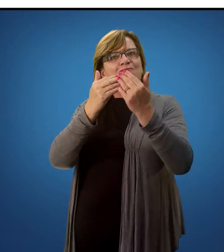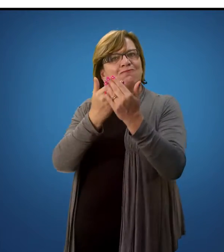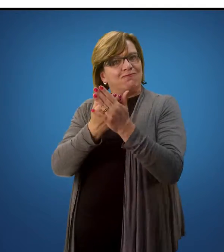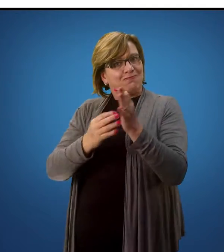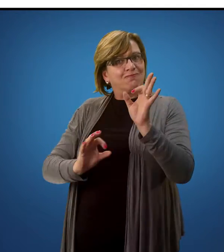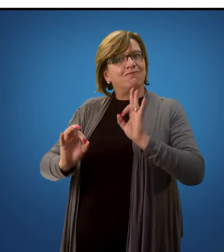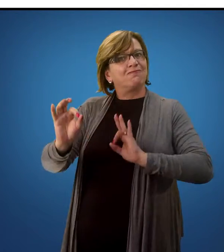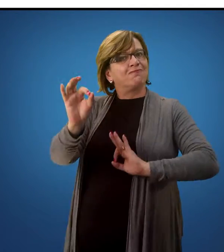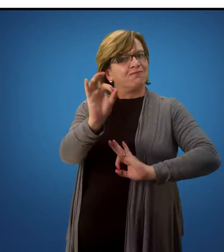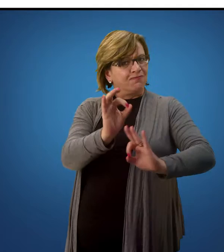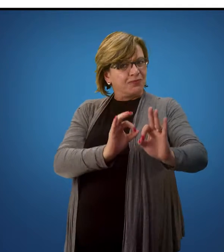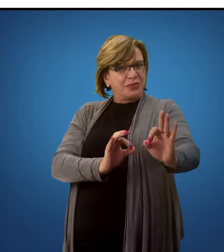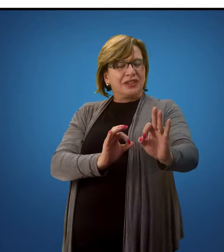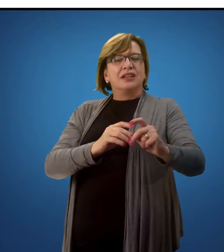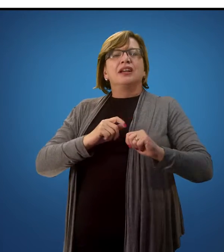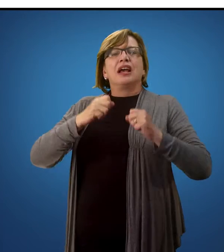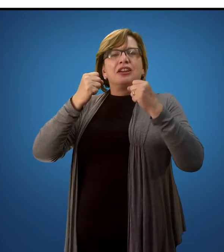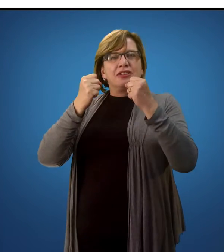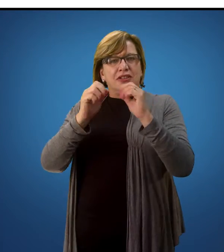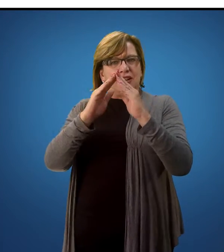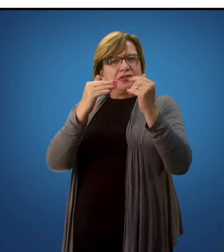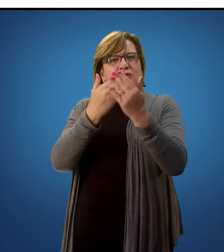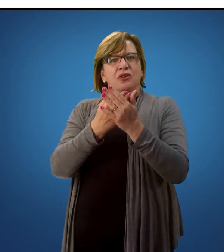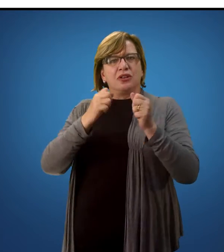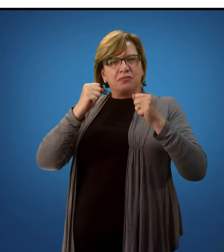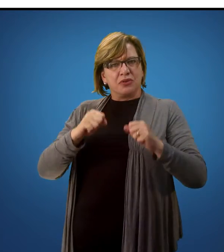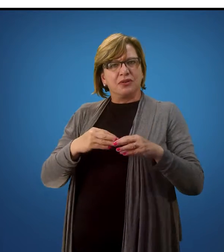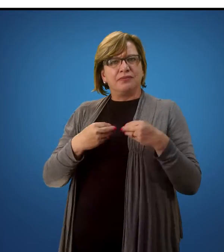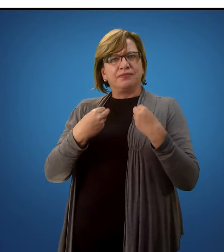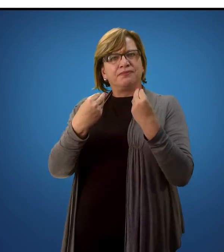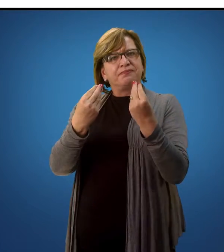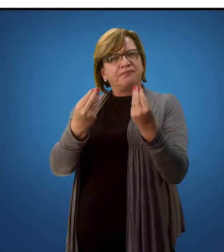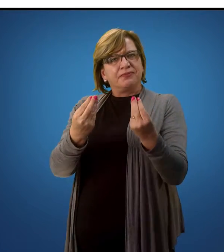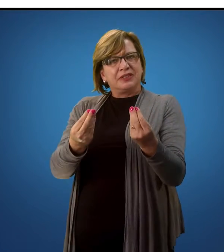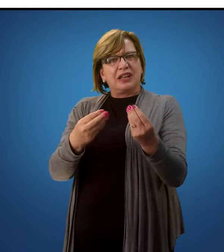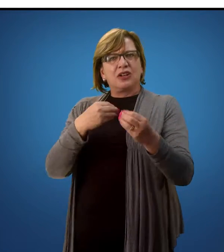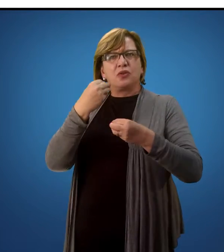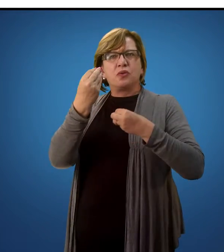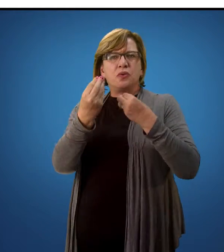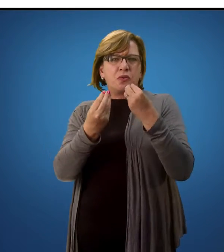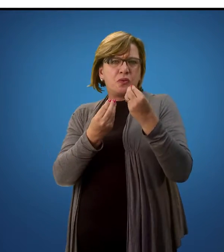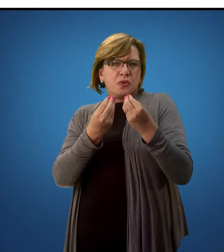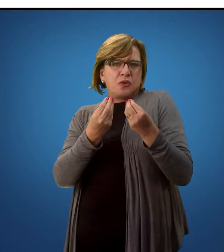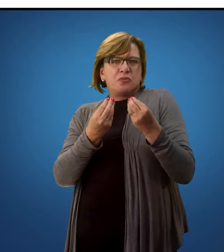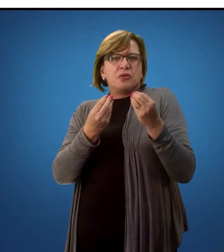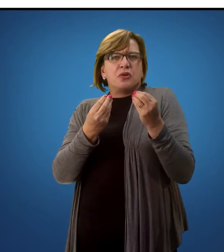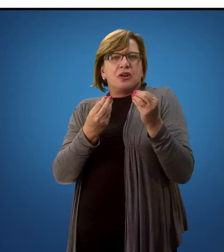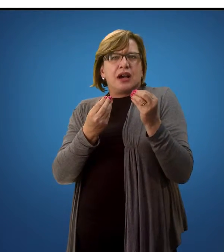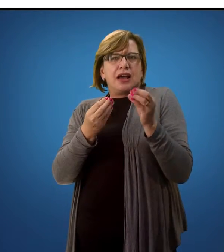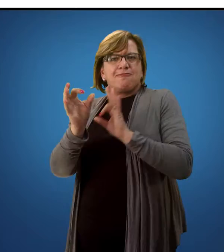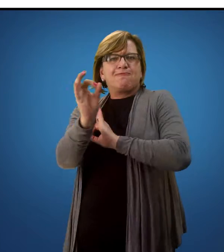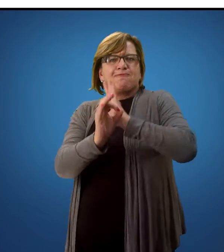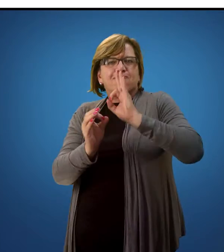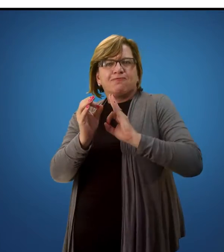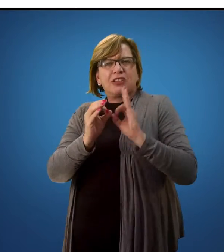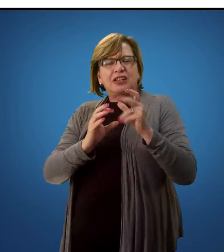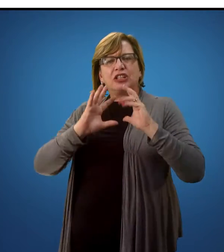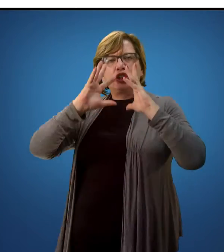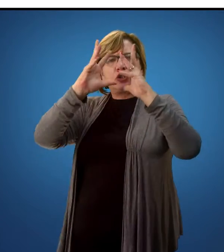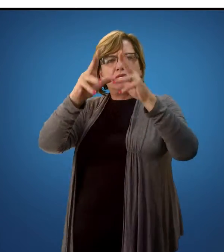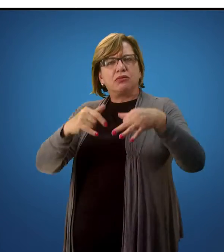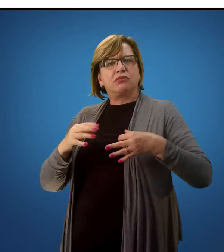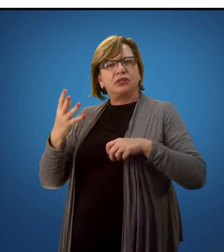preparada que a escola possa fornecer módulos e situações nos quais as disciplinas